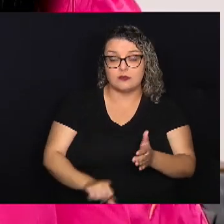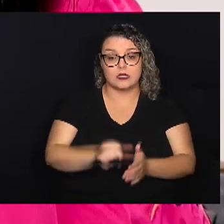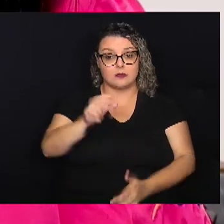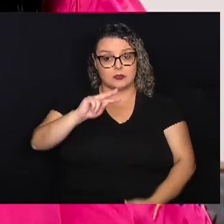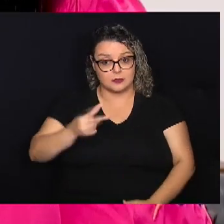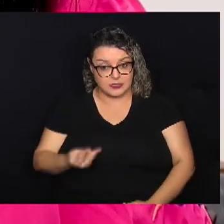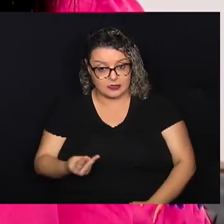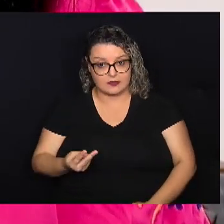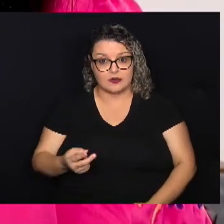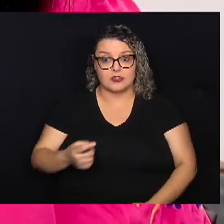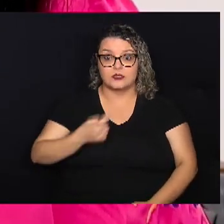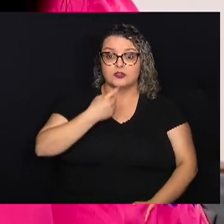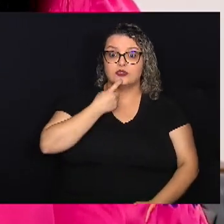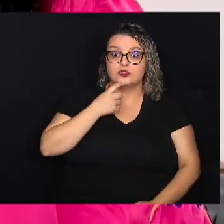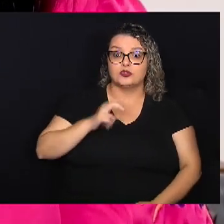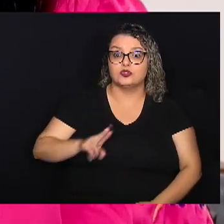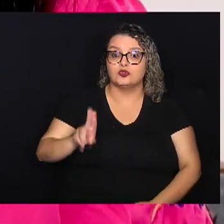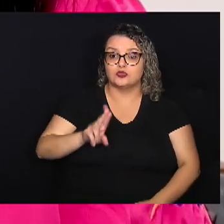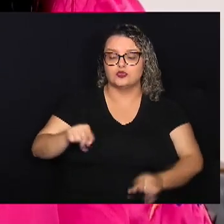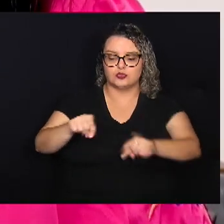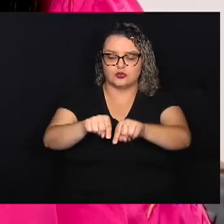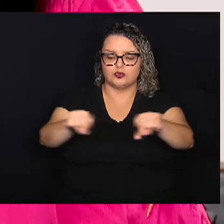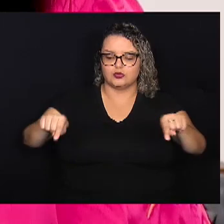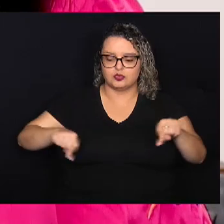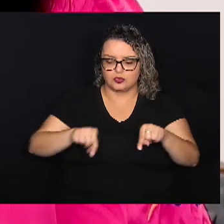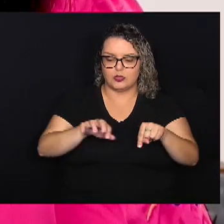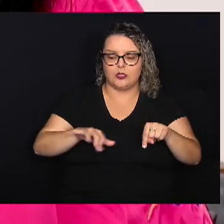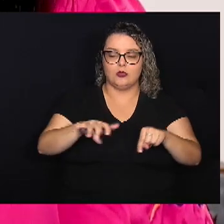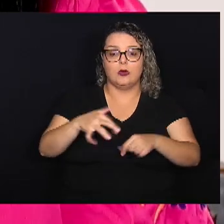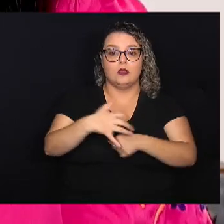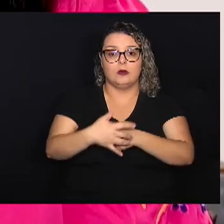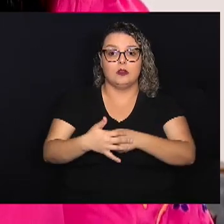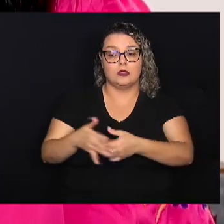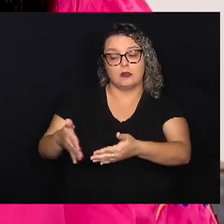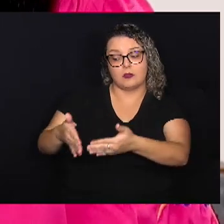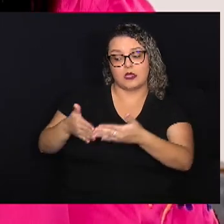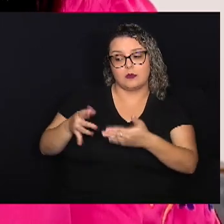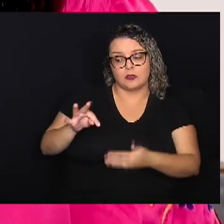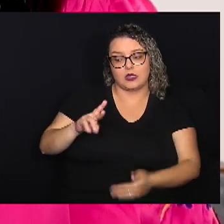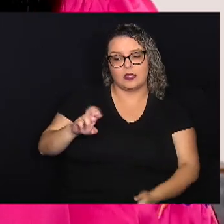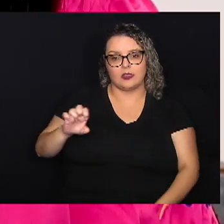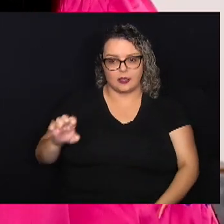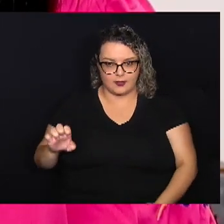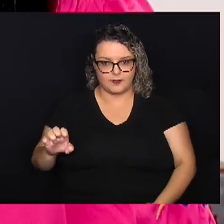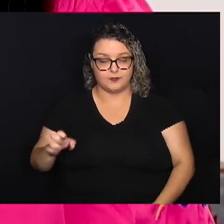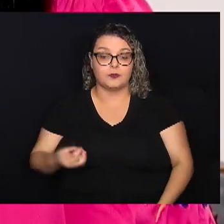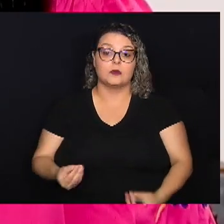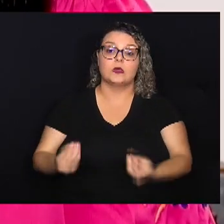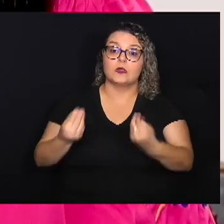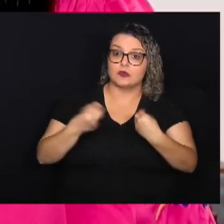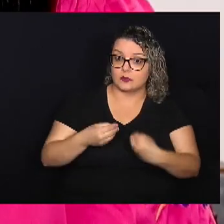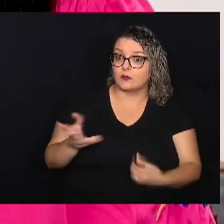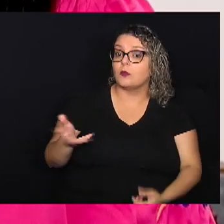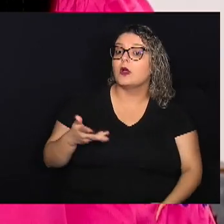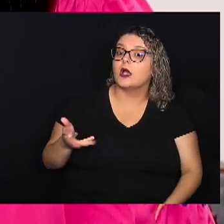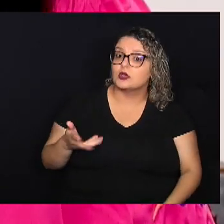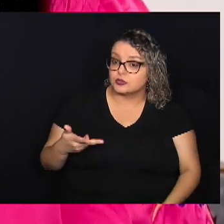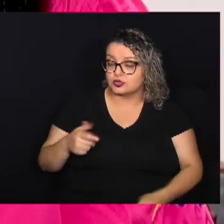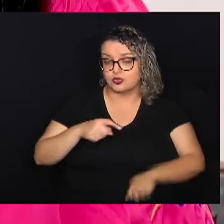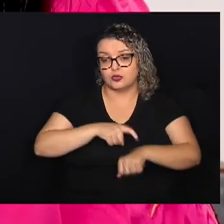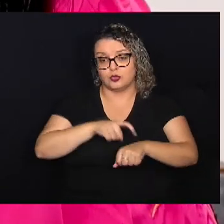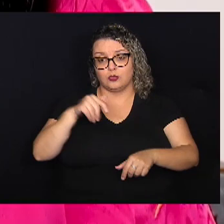Campinas, a utilização de urnas eletrônicas emprestadas pelo TRE. Então, isso traz muita agilidade no momento